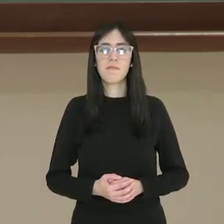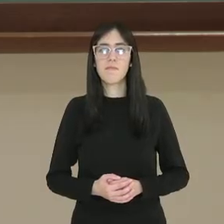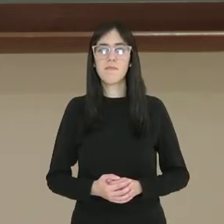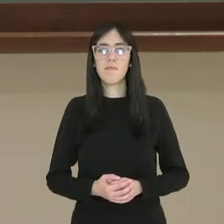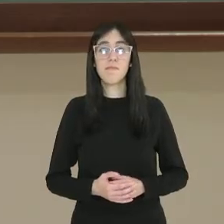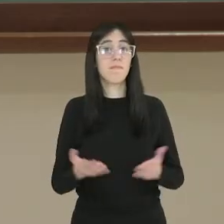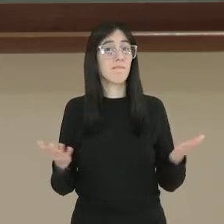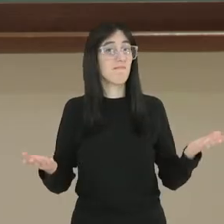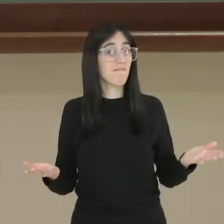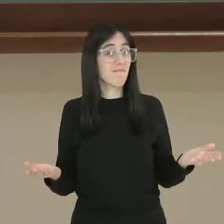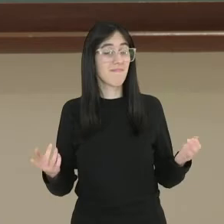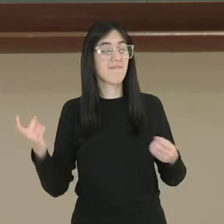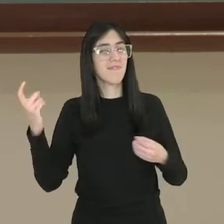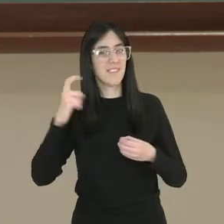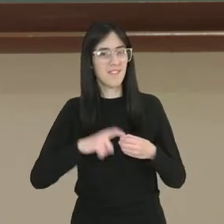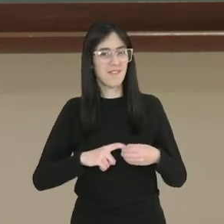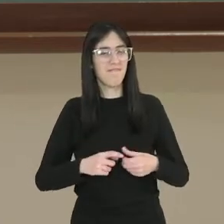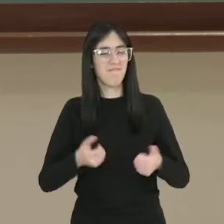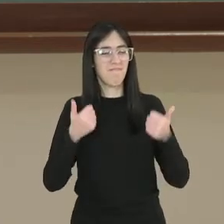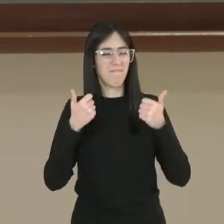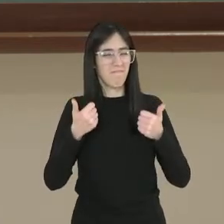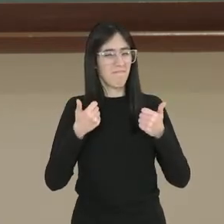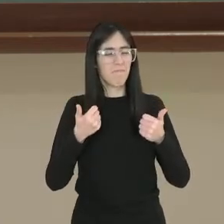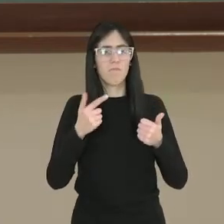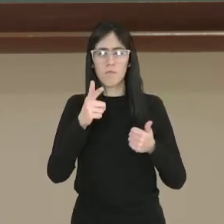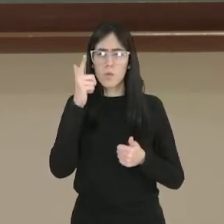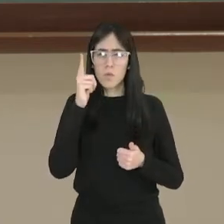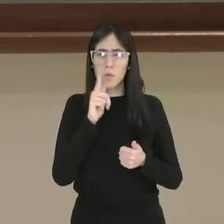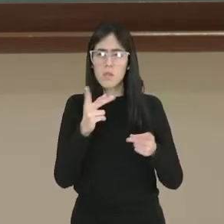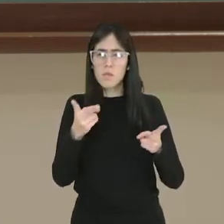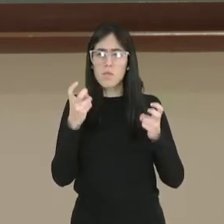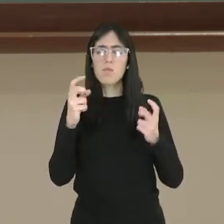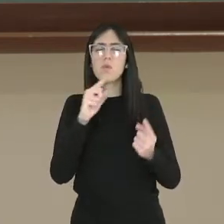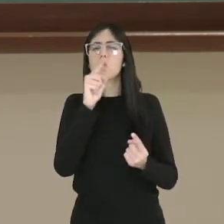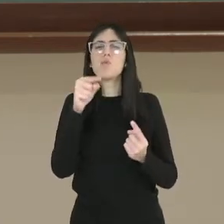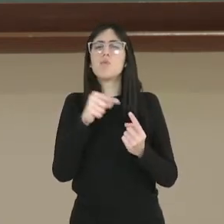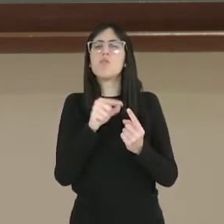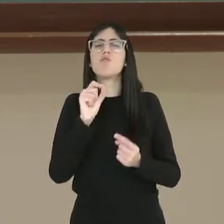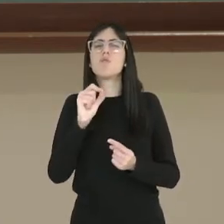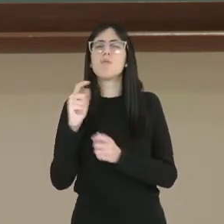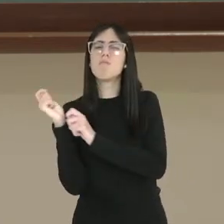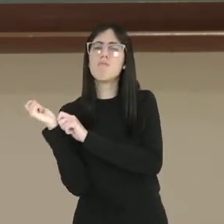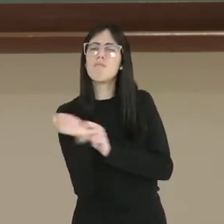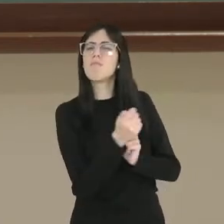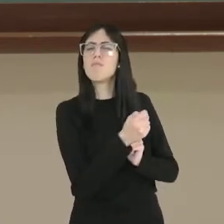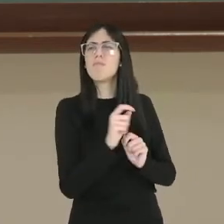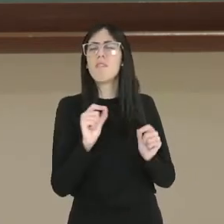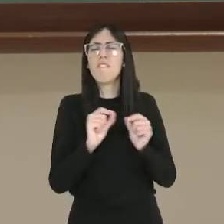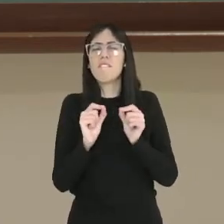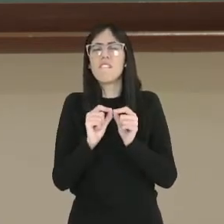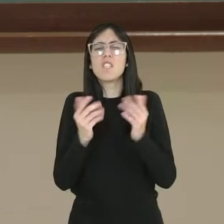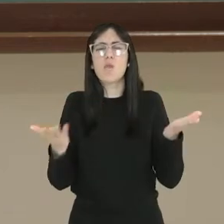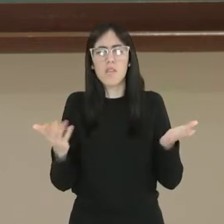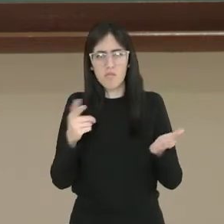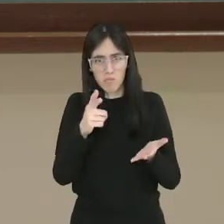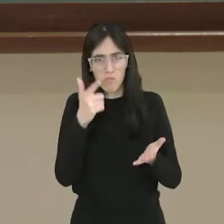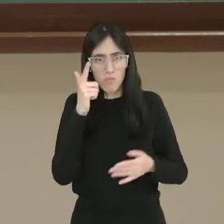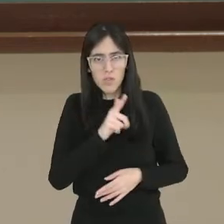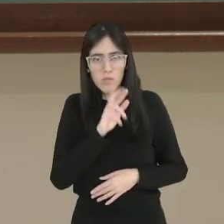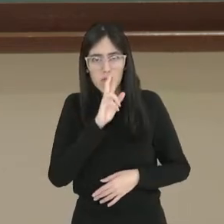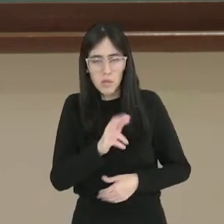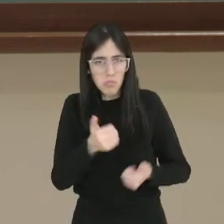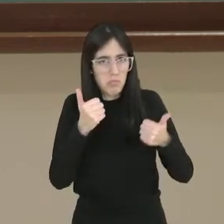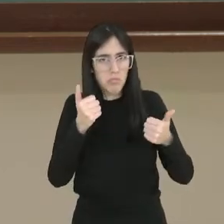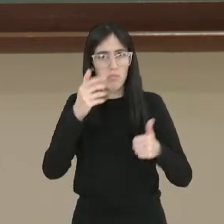Então, pessoal, voltamos. Conseguiram identificar os objetivos ali do jogador do beisebol? Foi fácil? Já